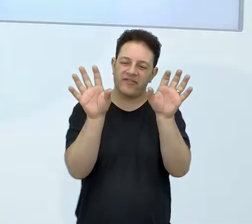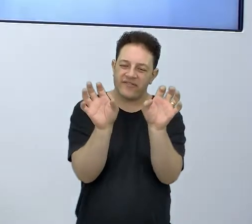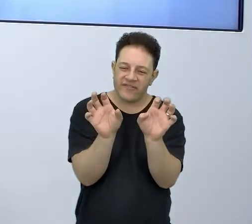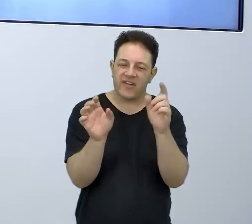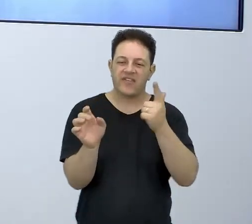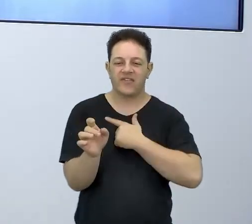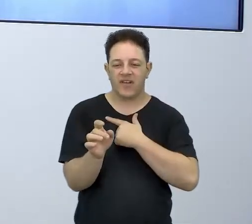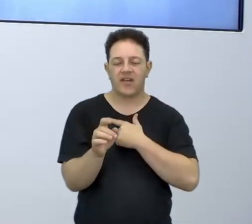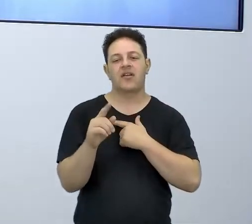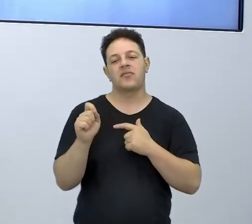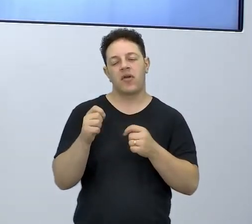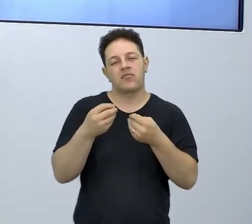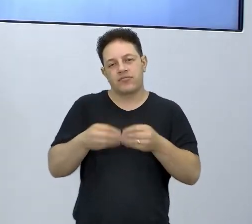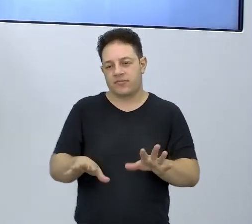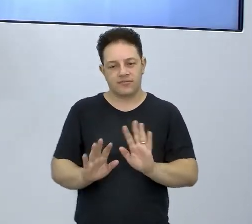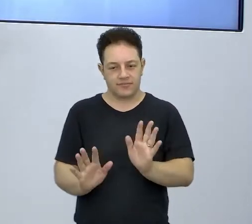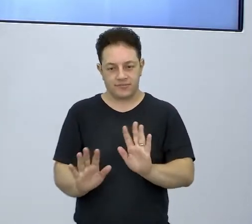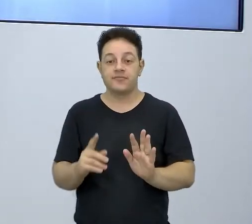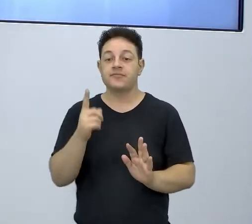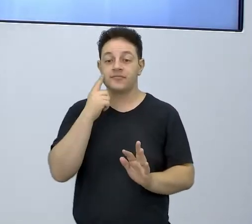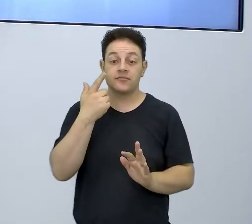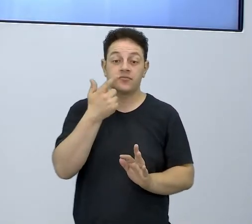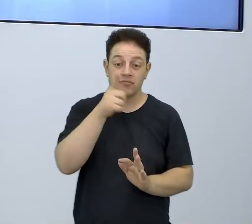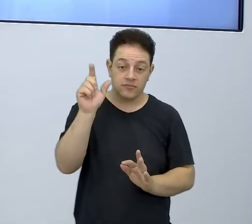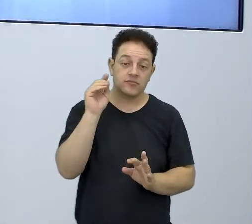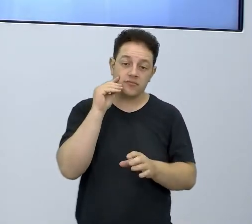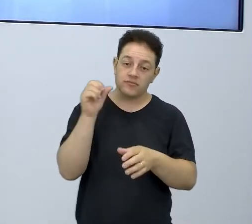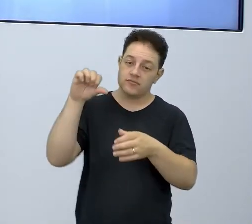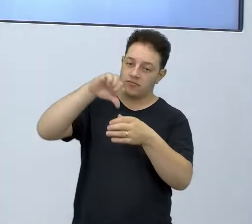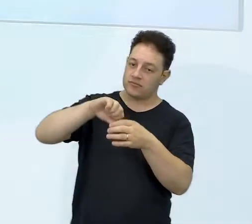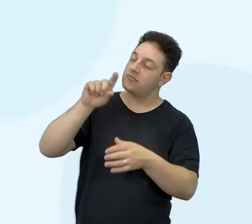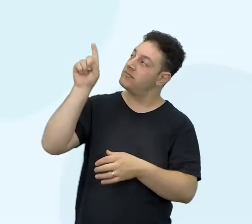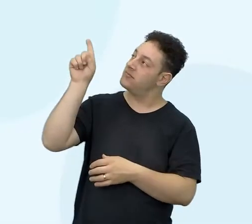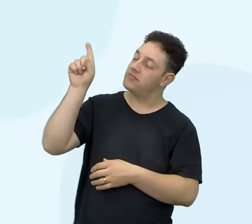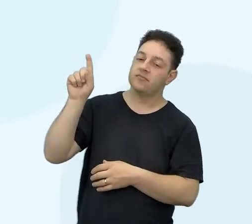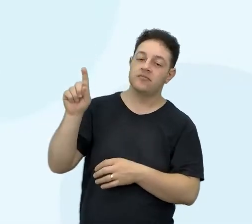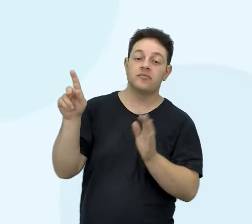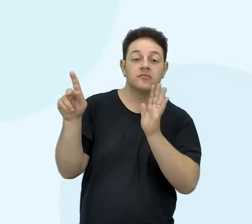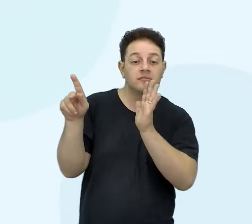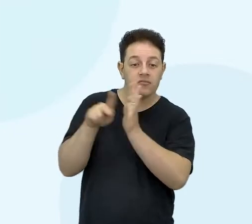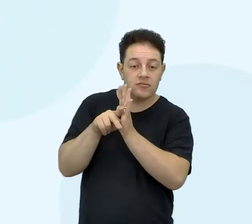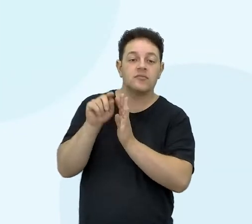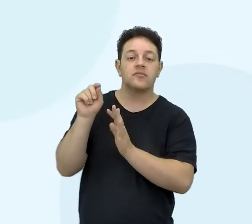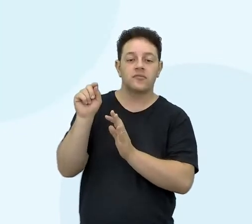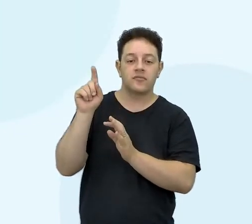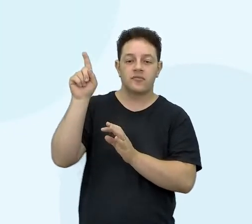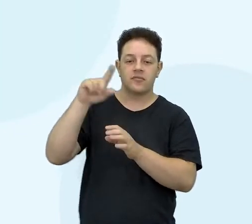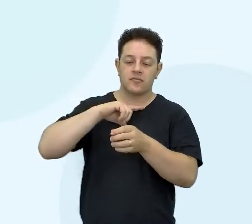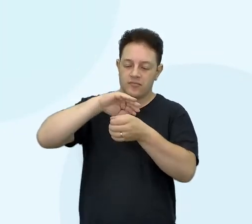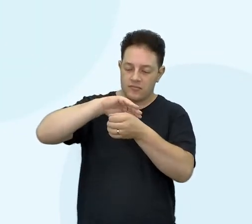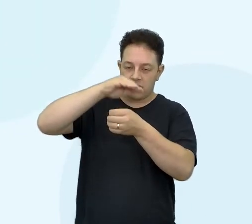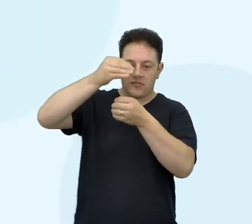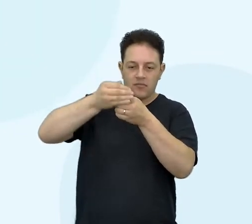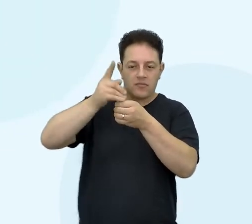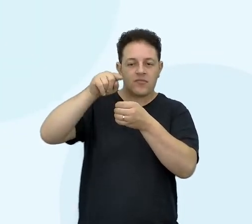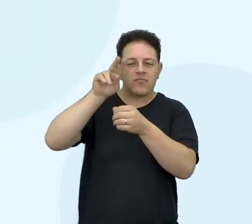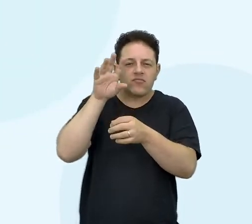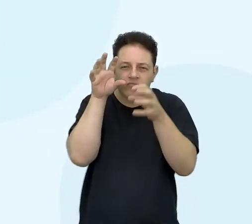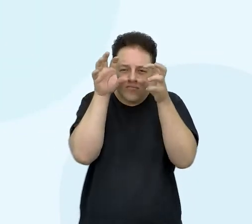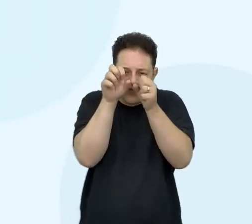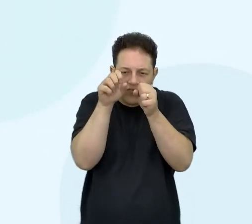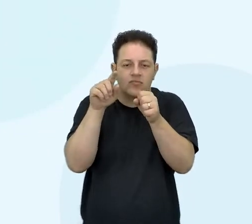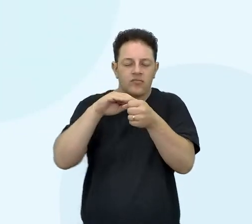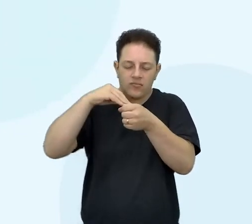até trazer algum prejuízo. Também uma outra condição que a gente coloca aqui, que é do próprio Moser, é colocar uma capinha escura aqui, ou